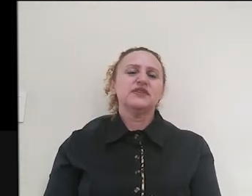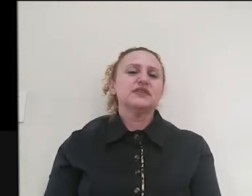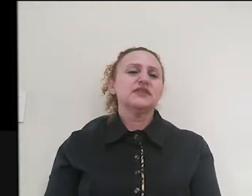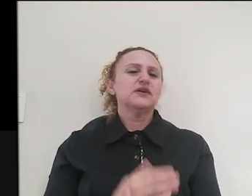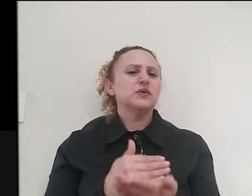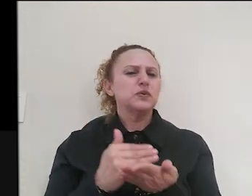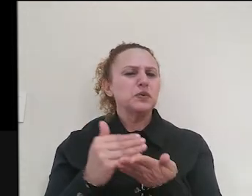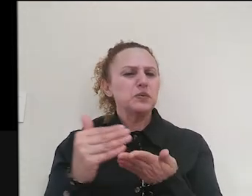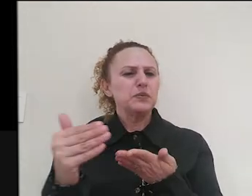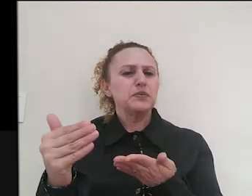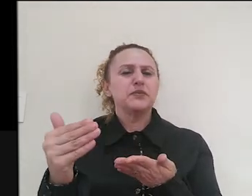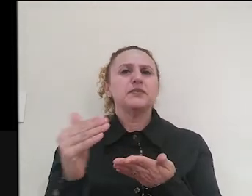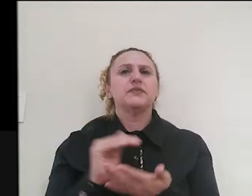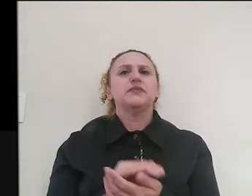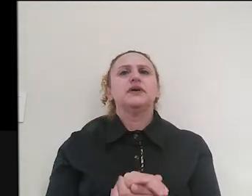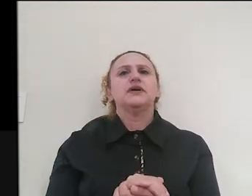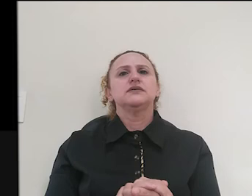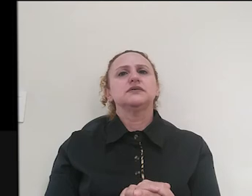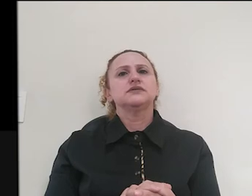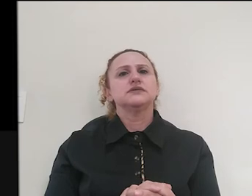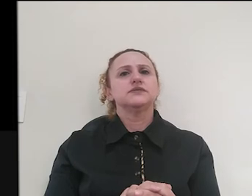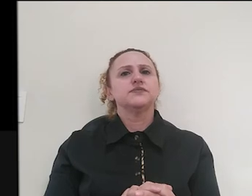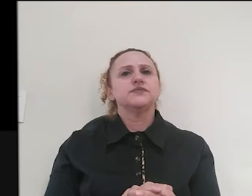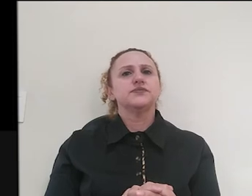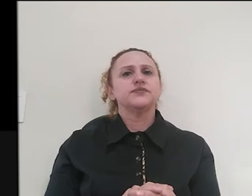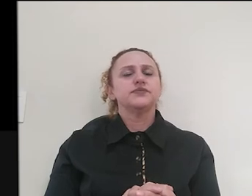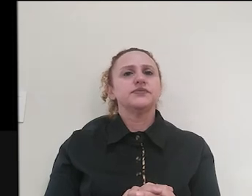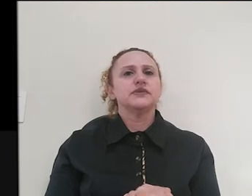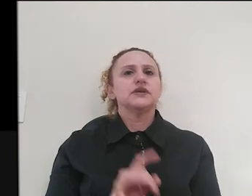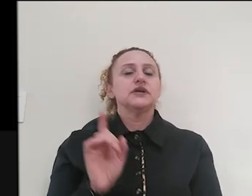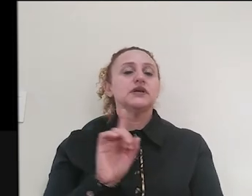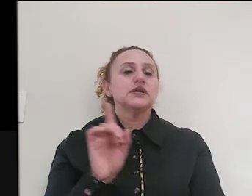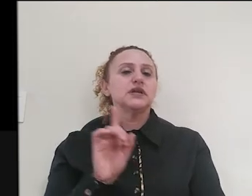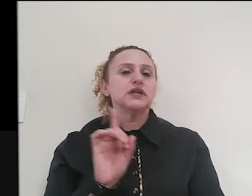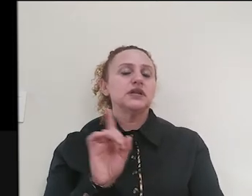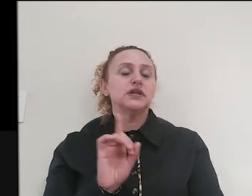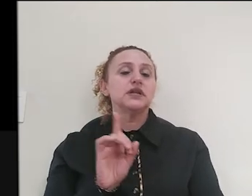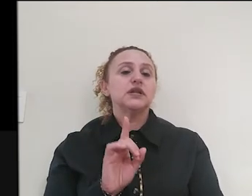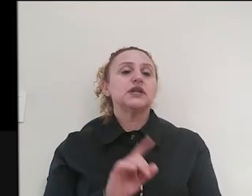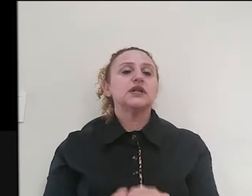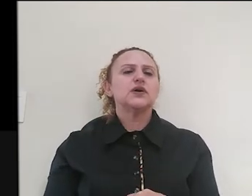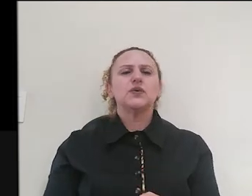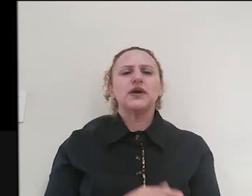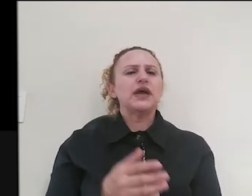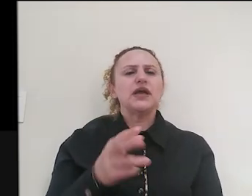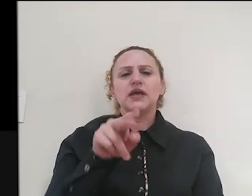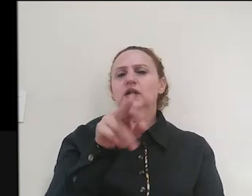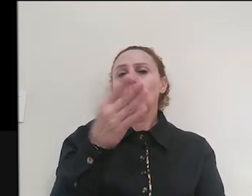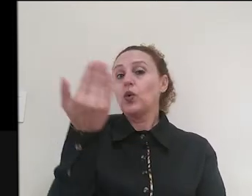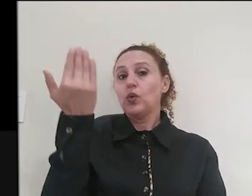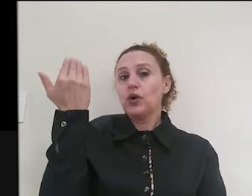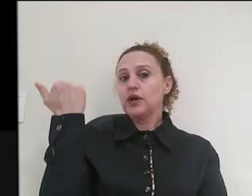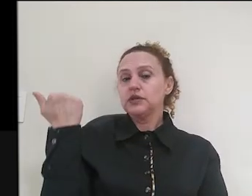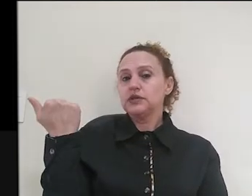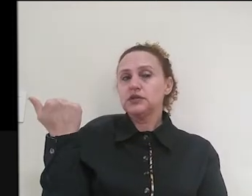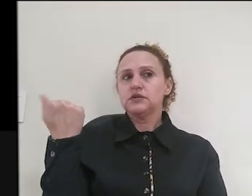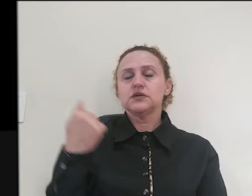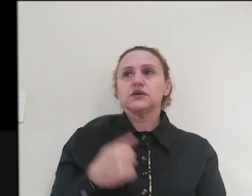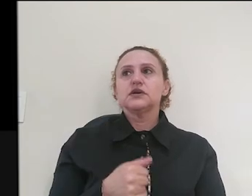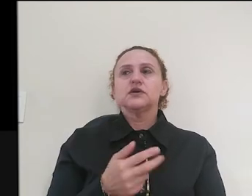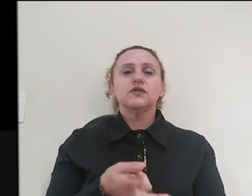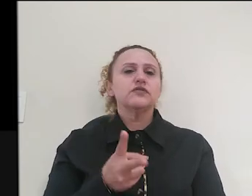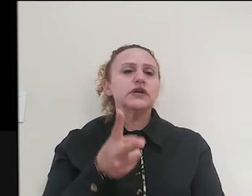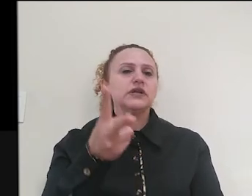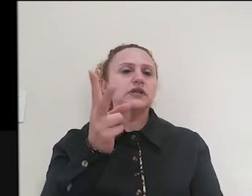que depois que se instala, não é mais aquela subversiva de antes, digamos assim. Então, a gente vai ter